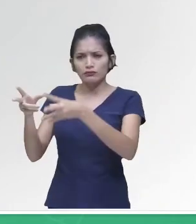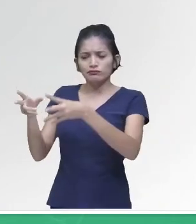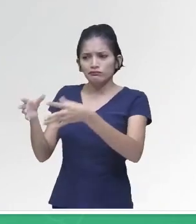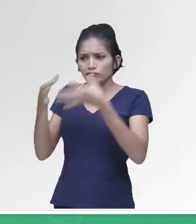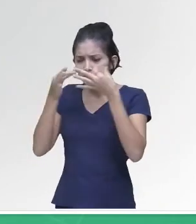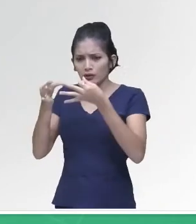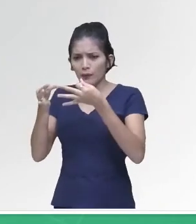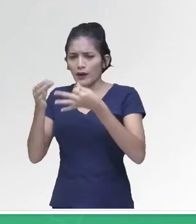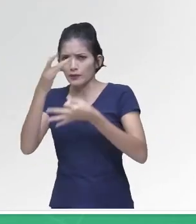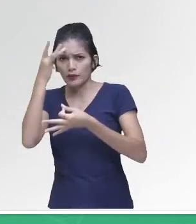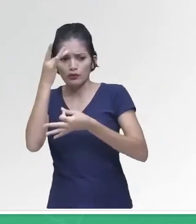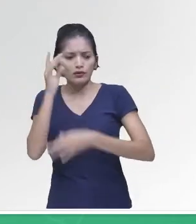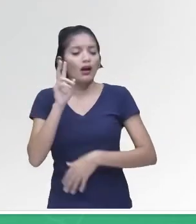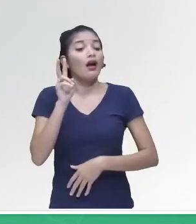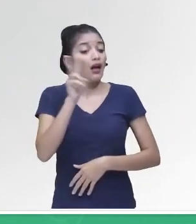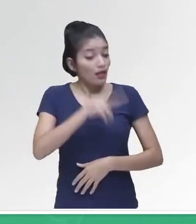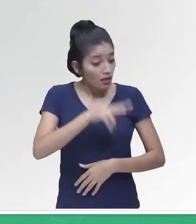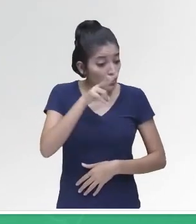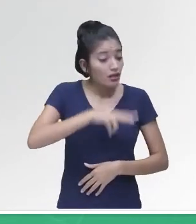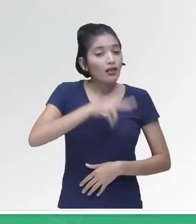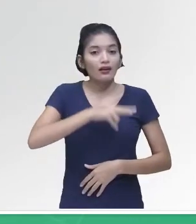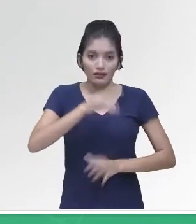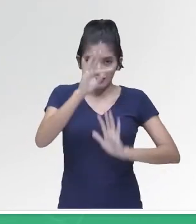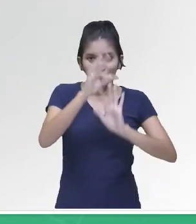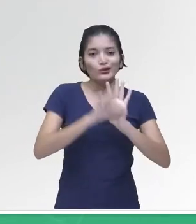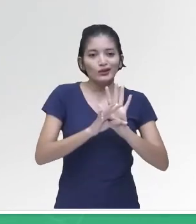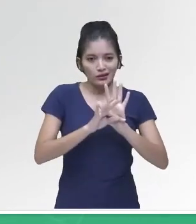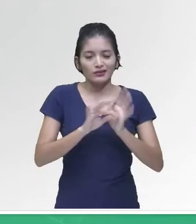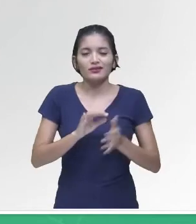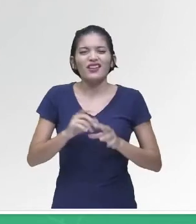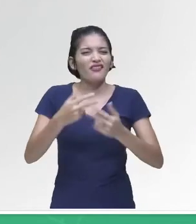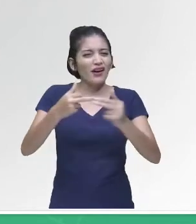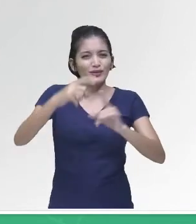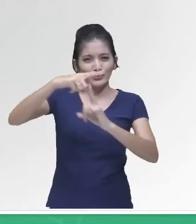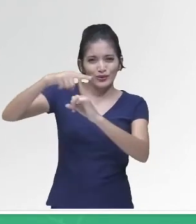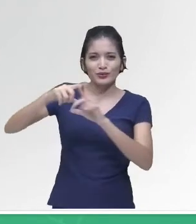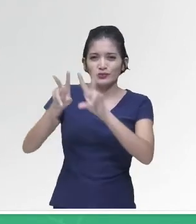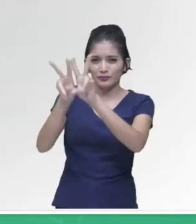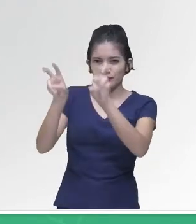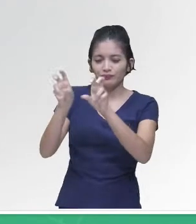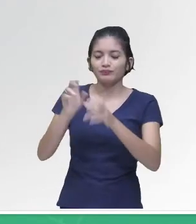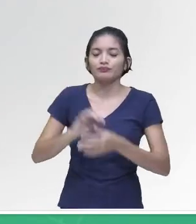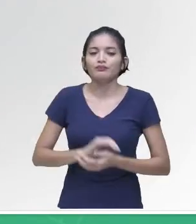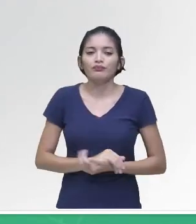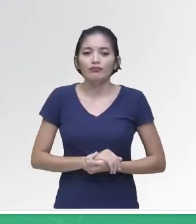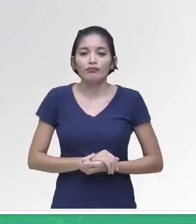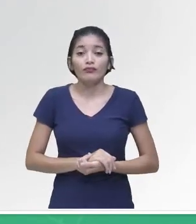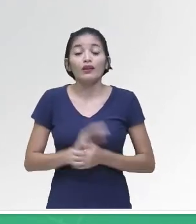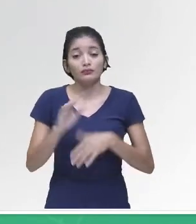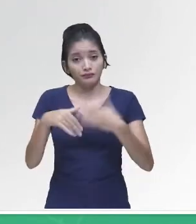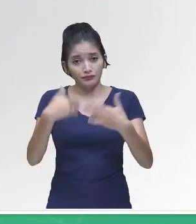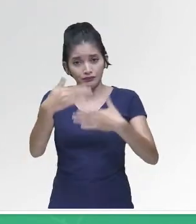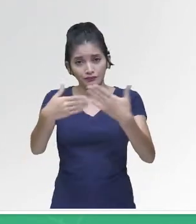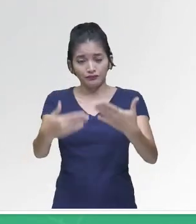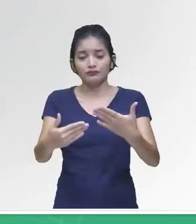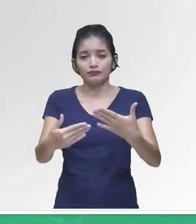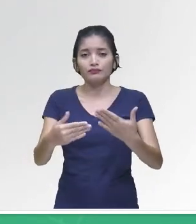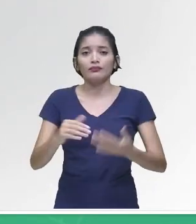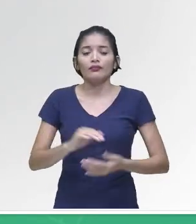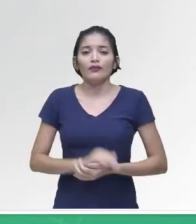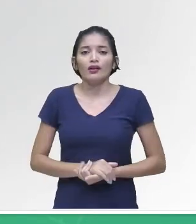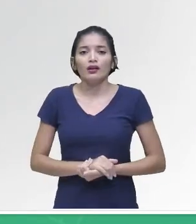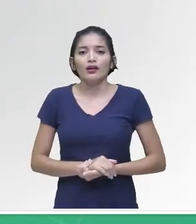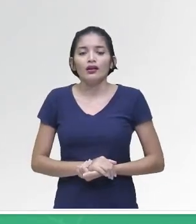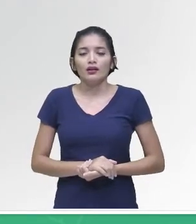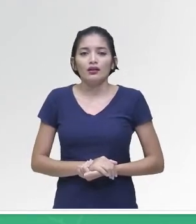ler o meu texto. Então, tem essas opções de título, né? E aí, mais adiante, a gente vai ver aquilo que a